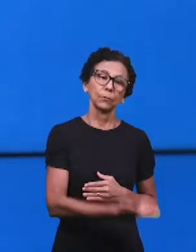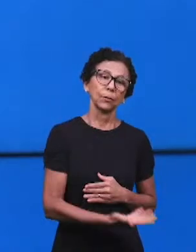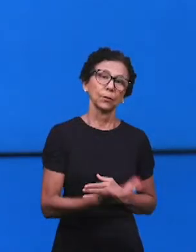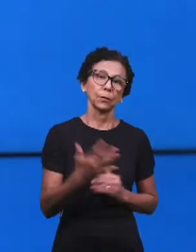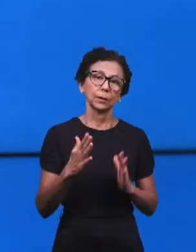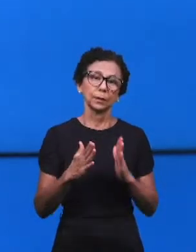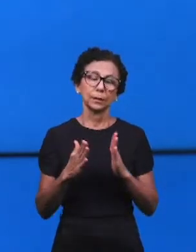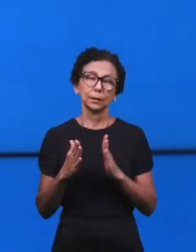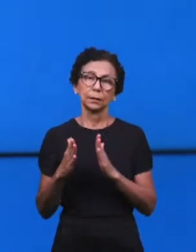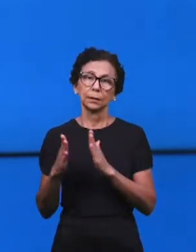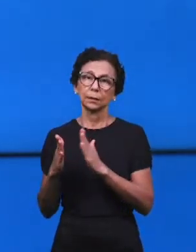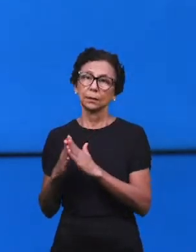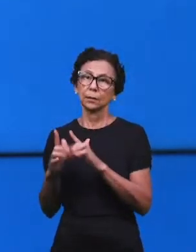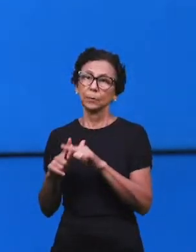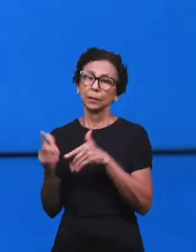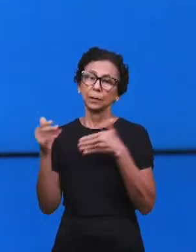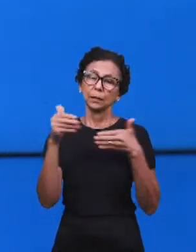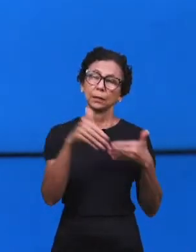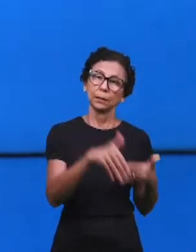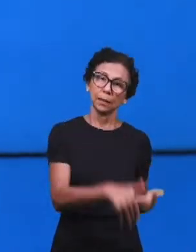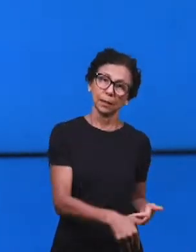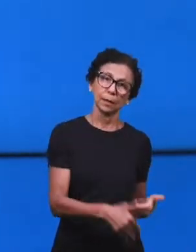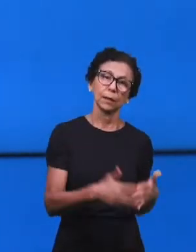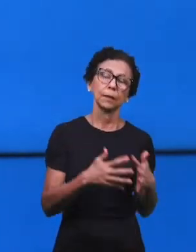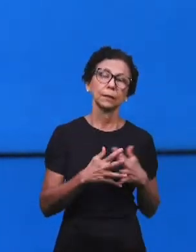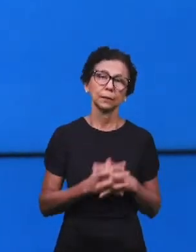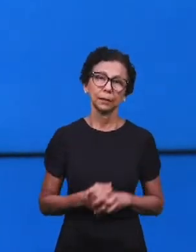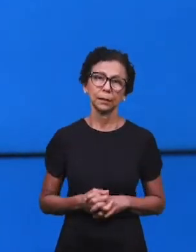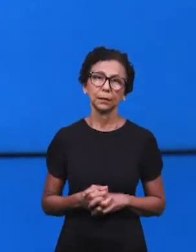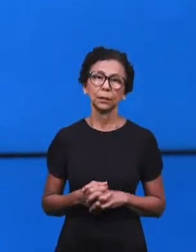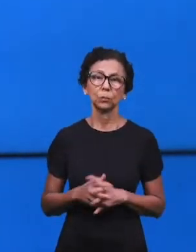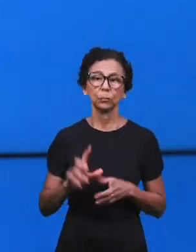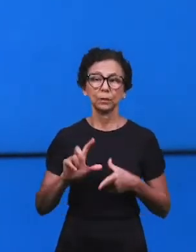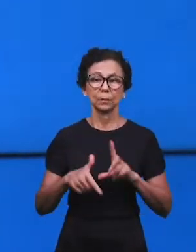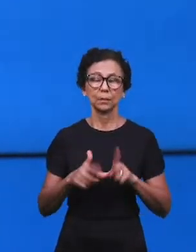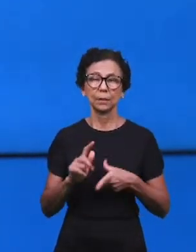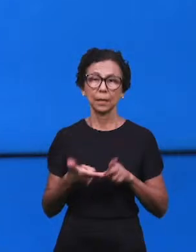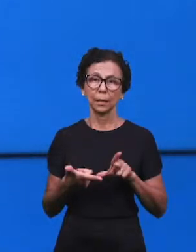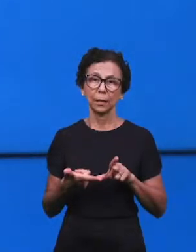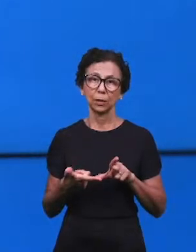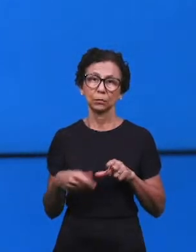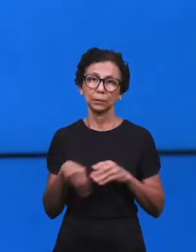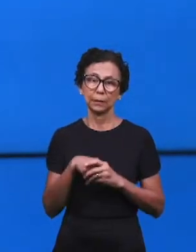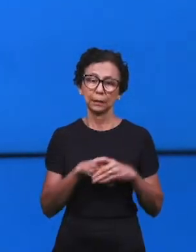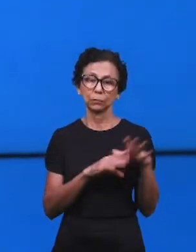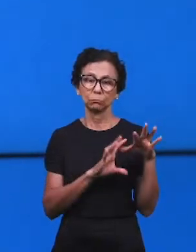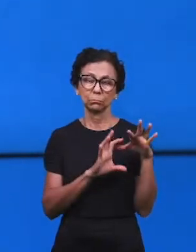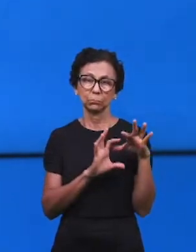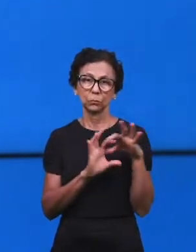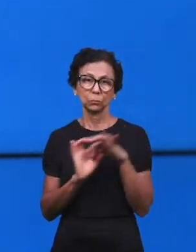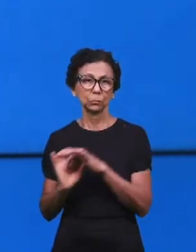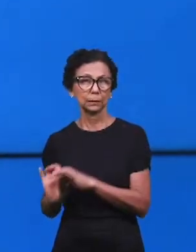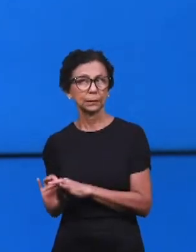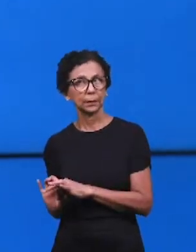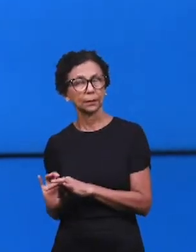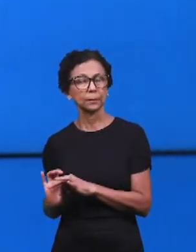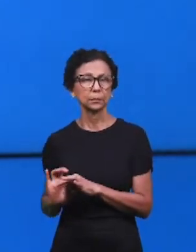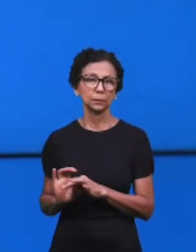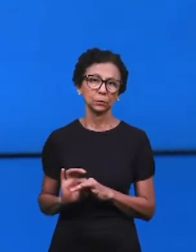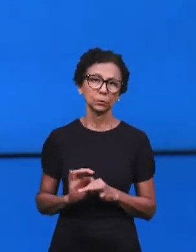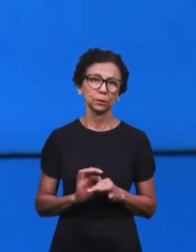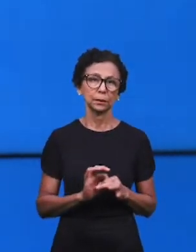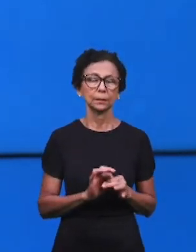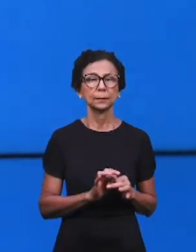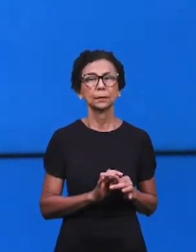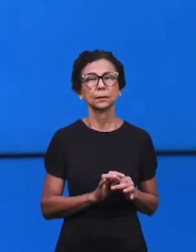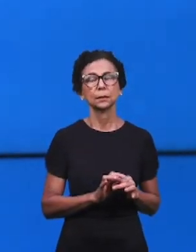e Israel estará também dentro de um contexto desses juízos, naturalmente num período em que também Deus terá misericórdia